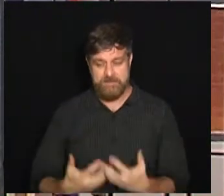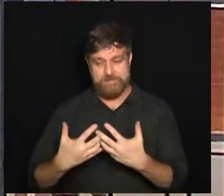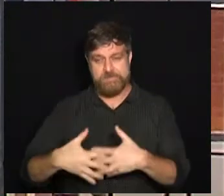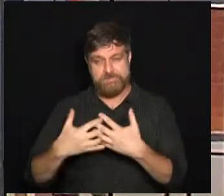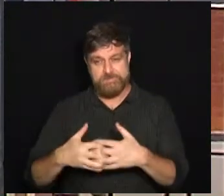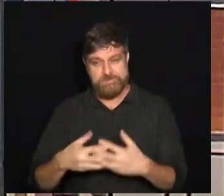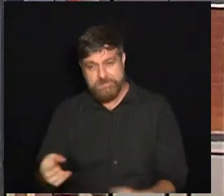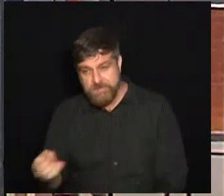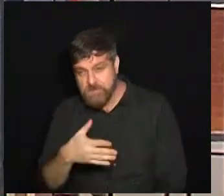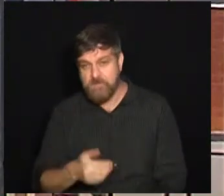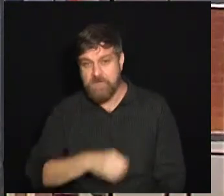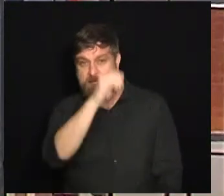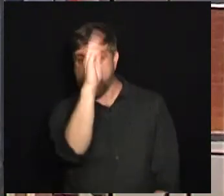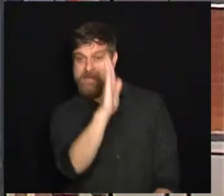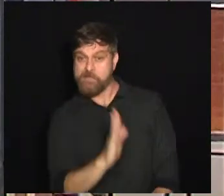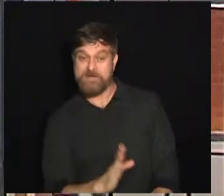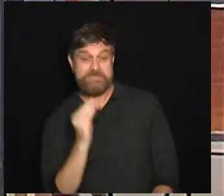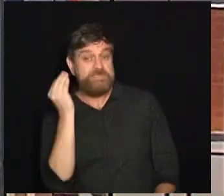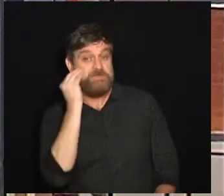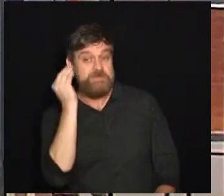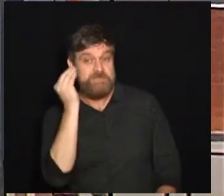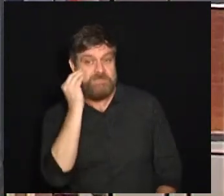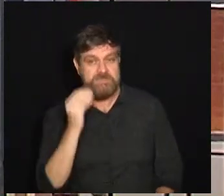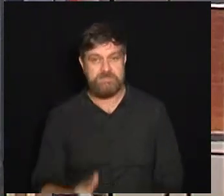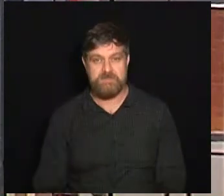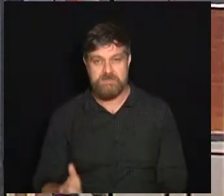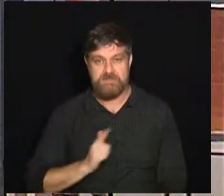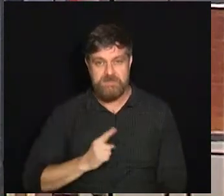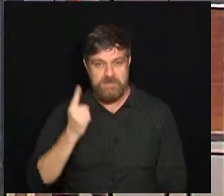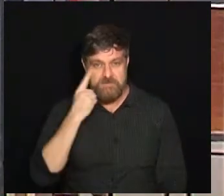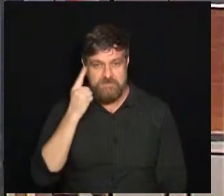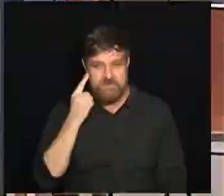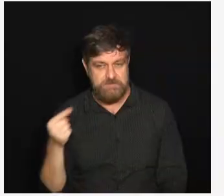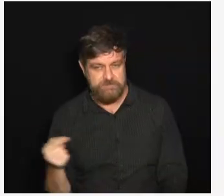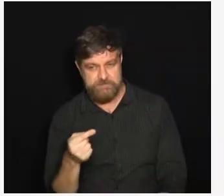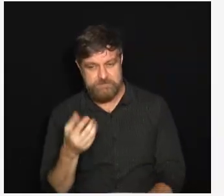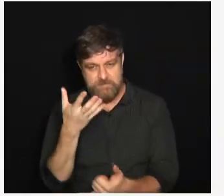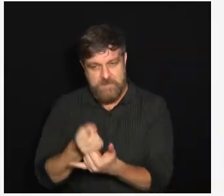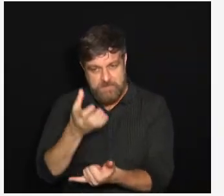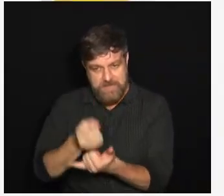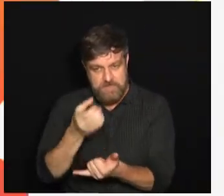e escolheu o Brasil para testar. Conheça o Flits.